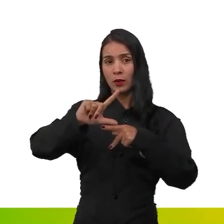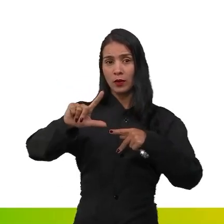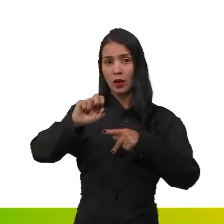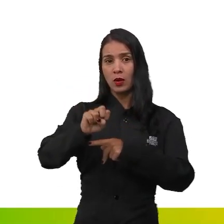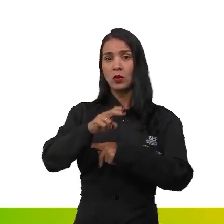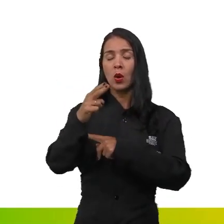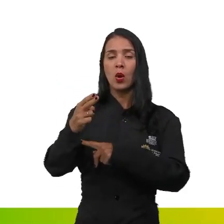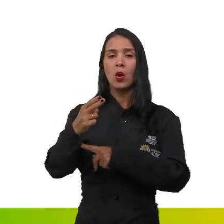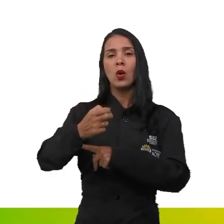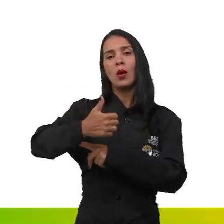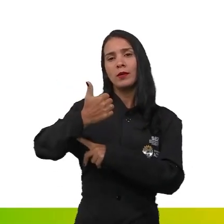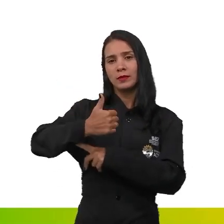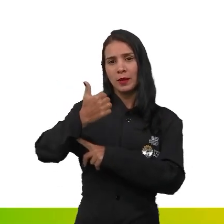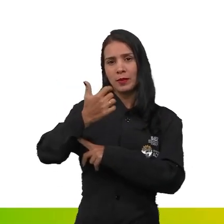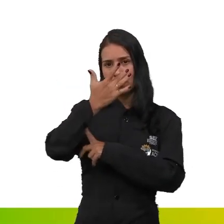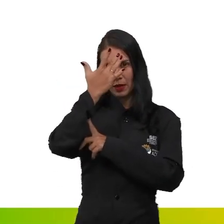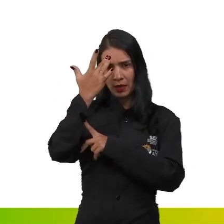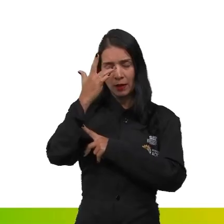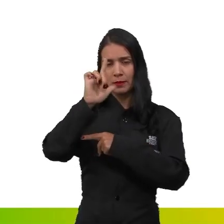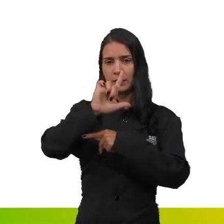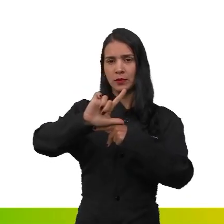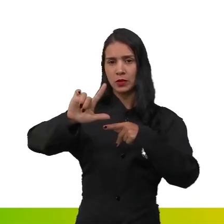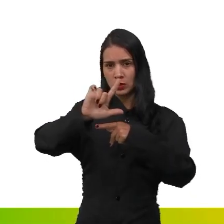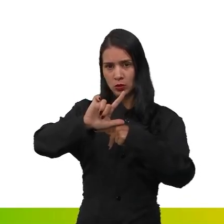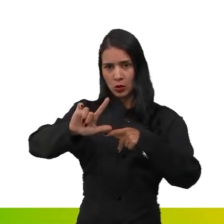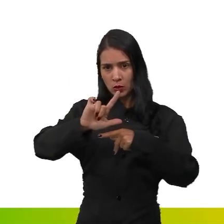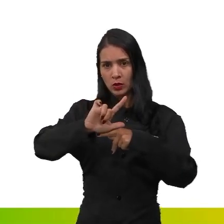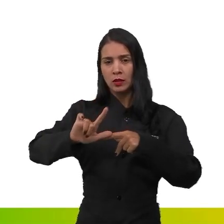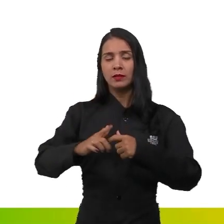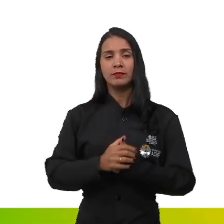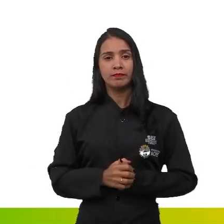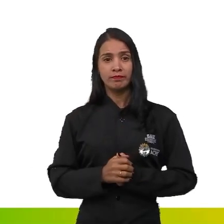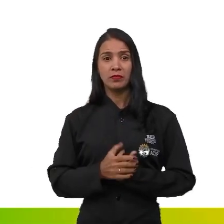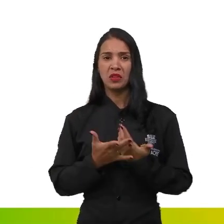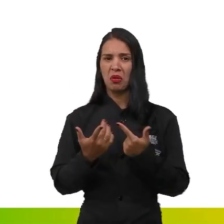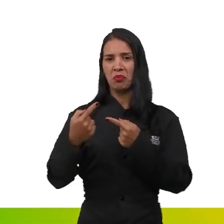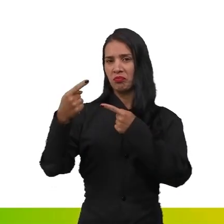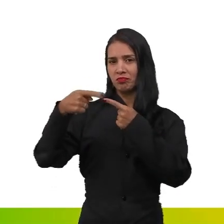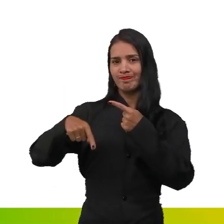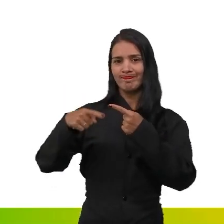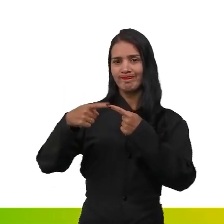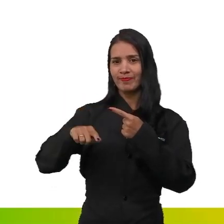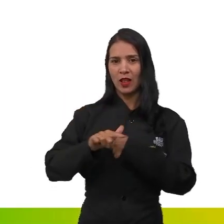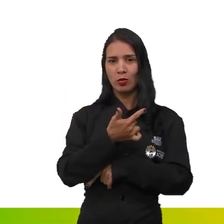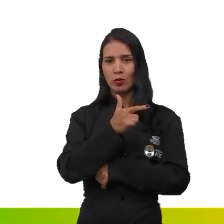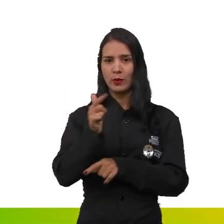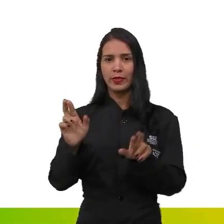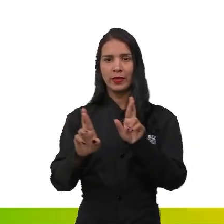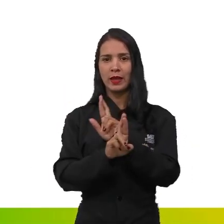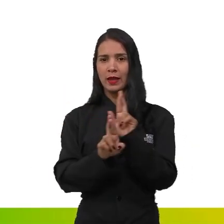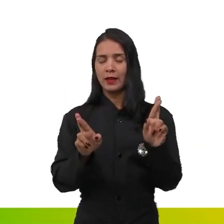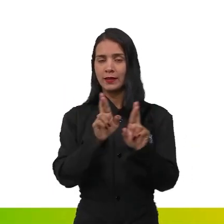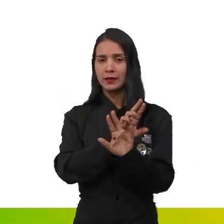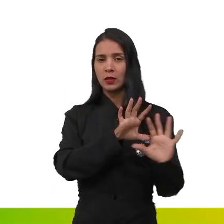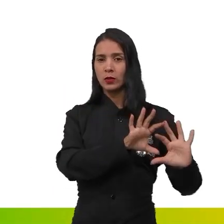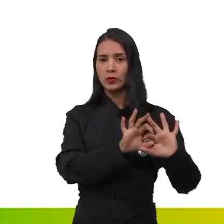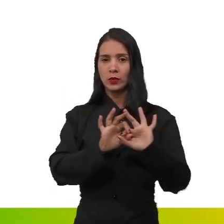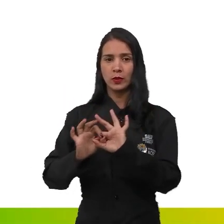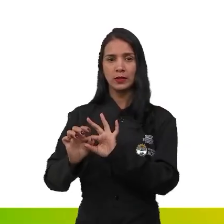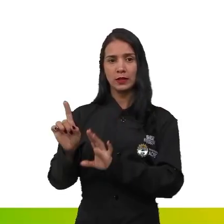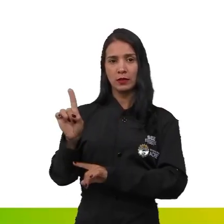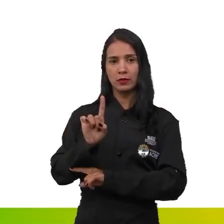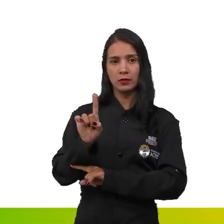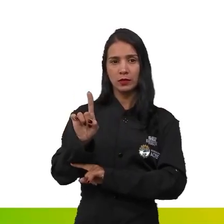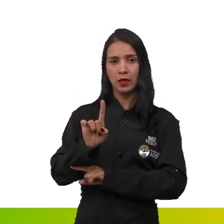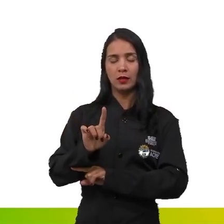do plural, no entanto, não tem essa ligação de coesão, tá? Já o pois traz